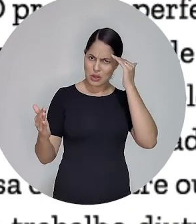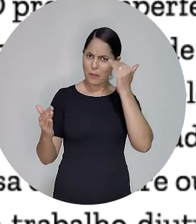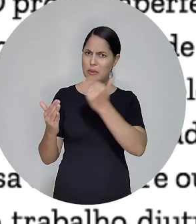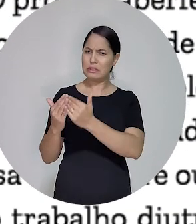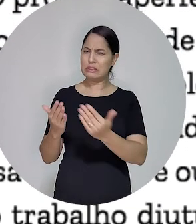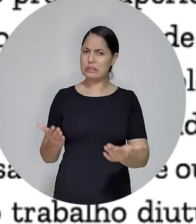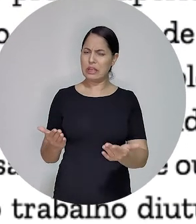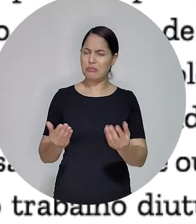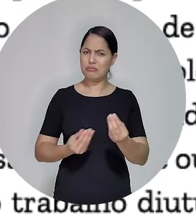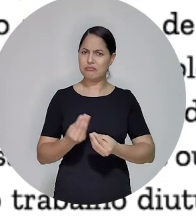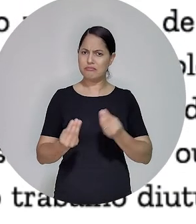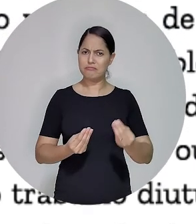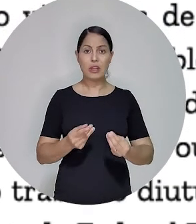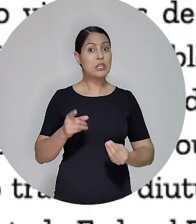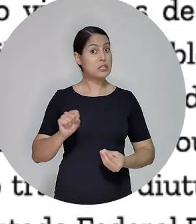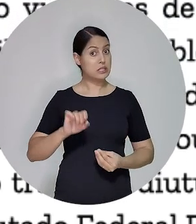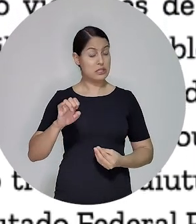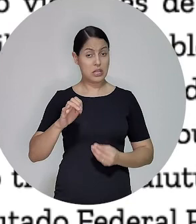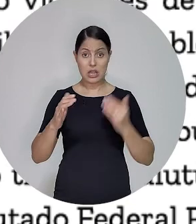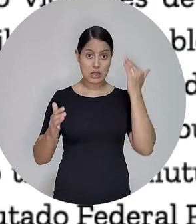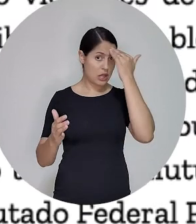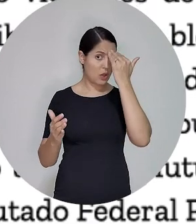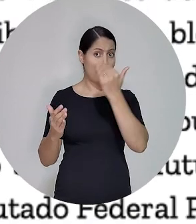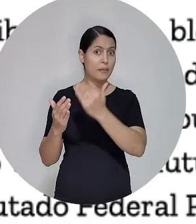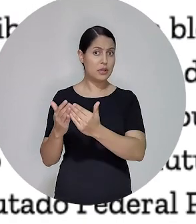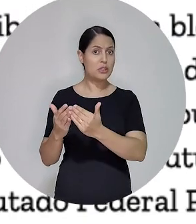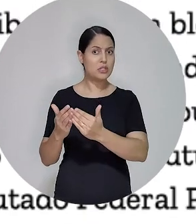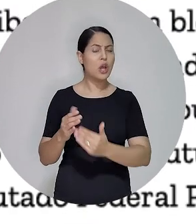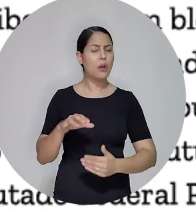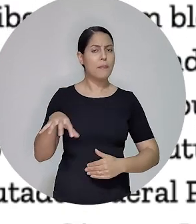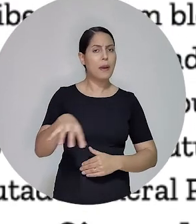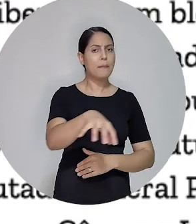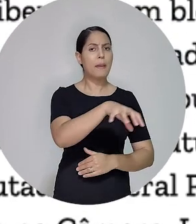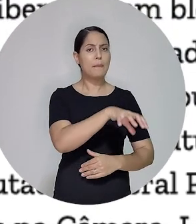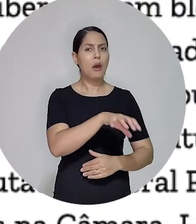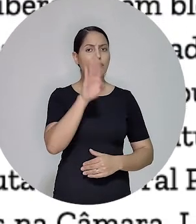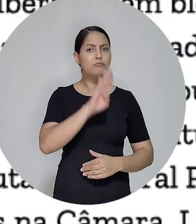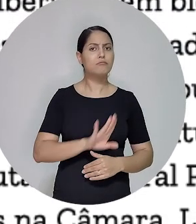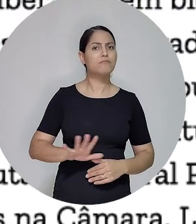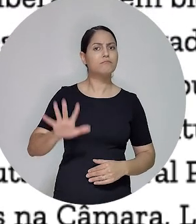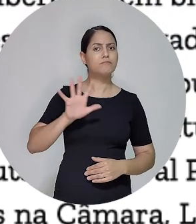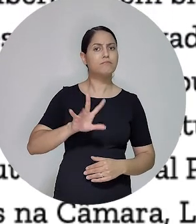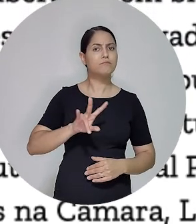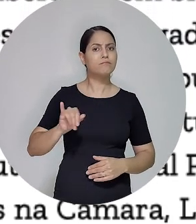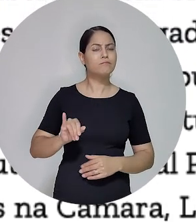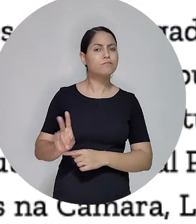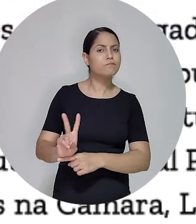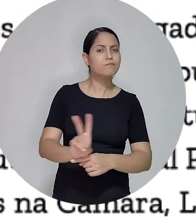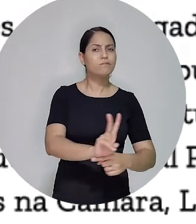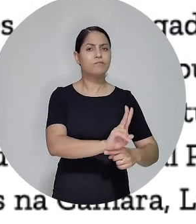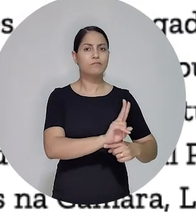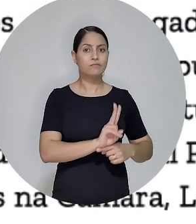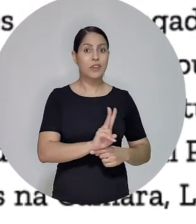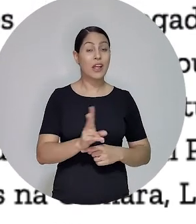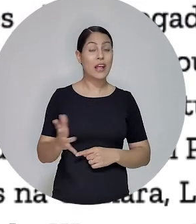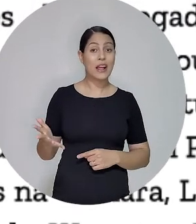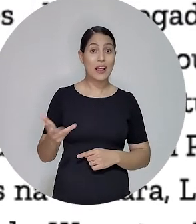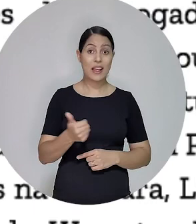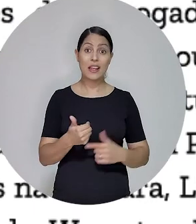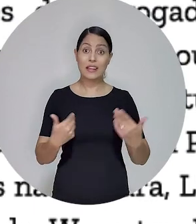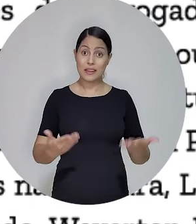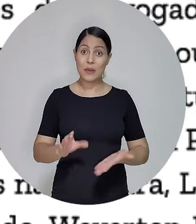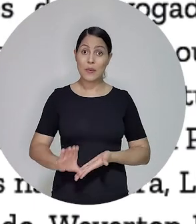o percentual estabelecido pelos ministros e tem atuado em auxílio às seccionais e aos profissionais. Para aperfeiçoar ainda mais